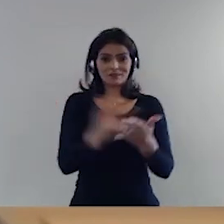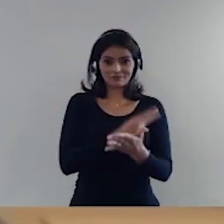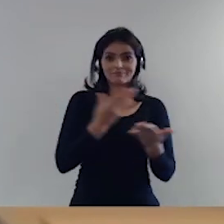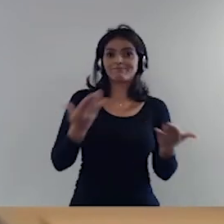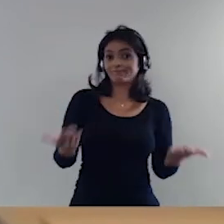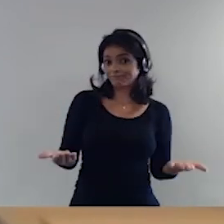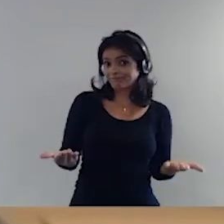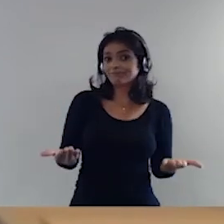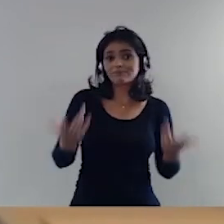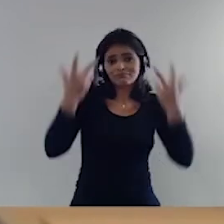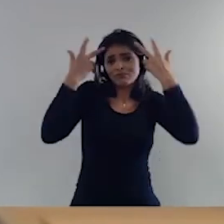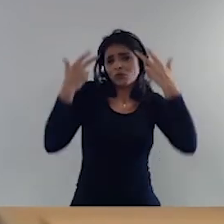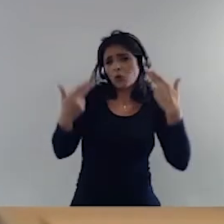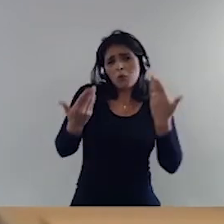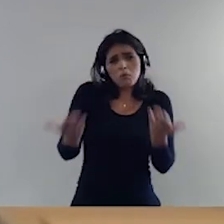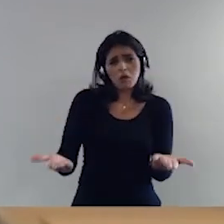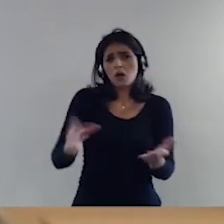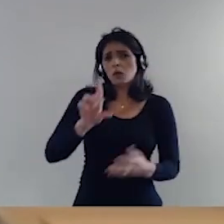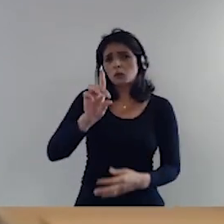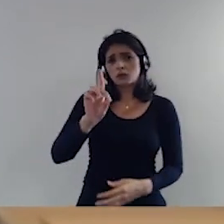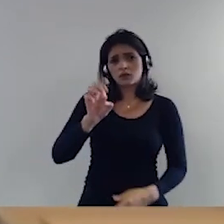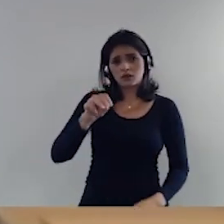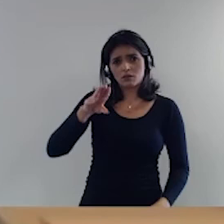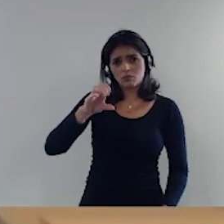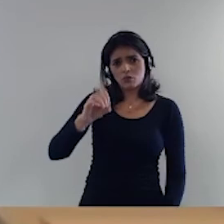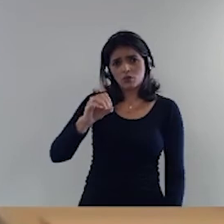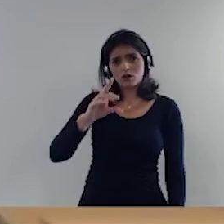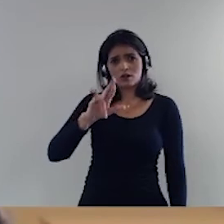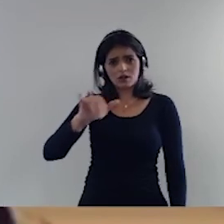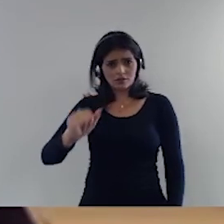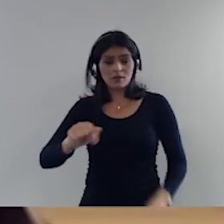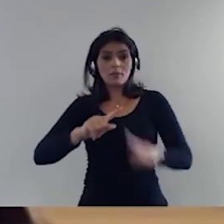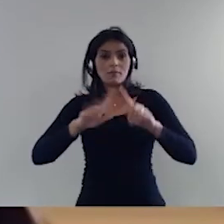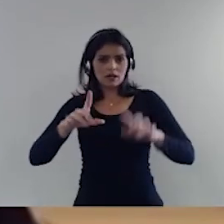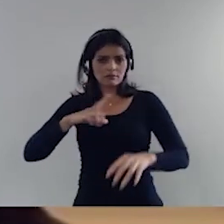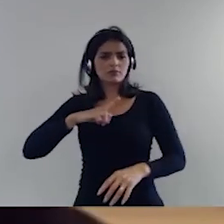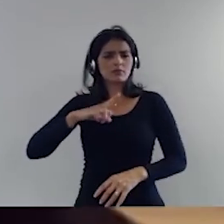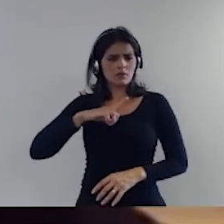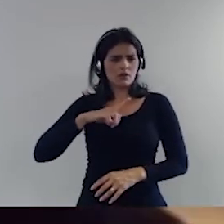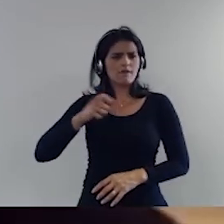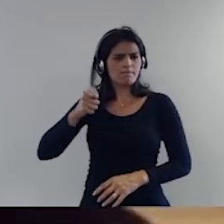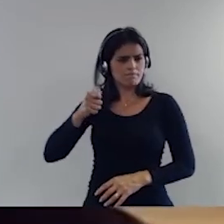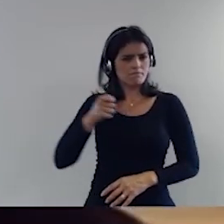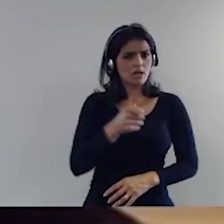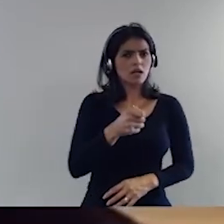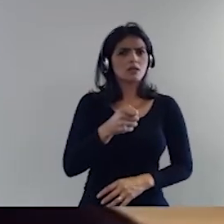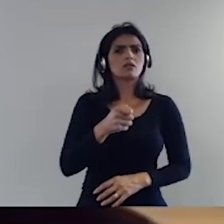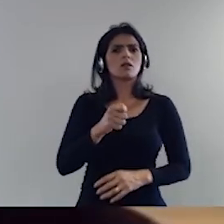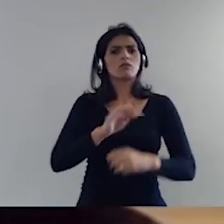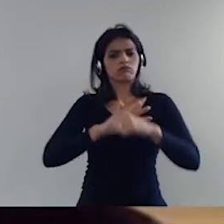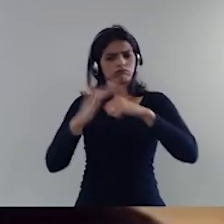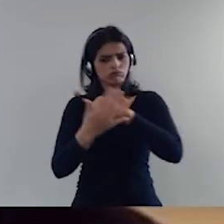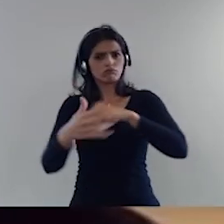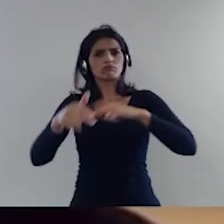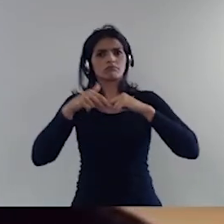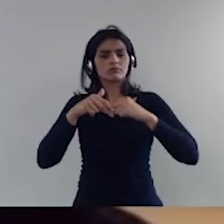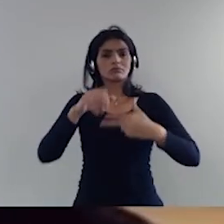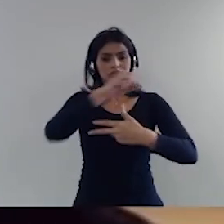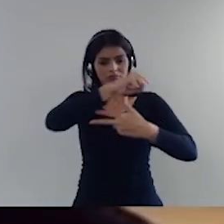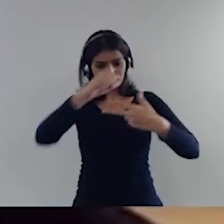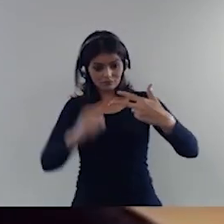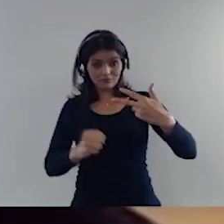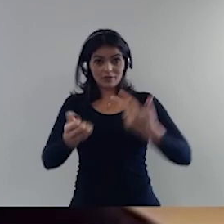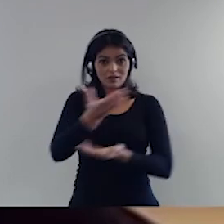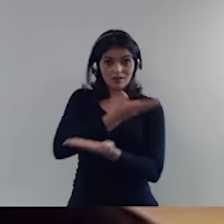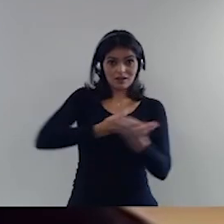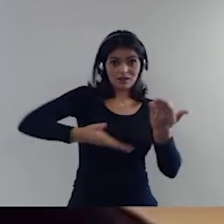isso acontece em qualquer democracia, mas evidentemente houve uma certa pressão trazida pela pandemia nas relações